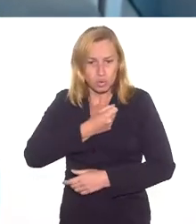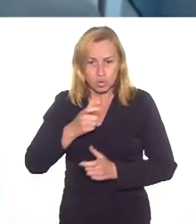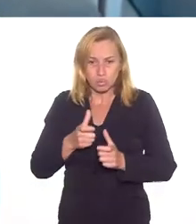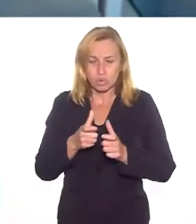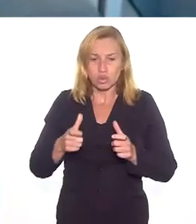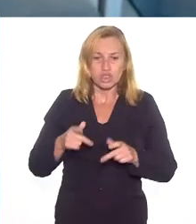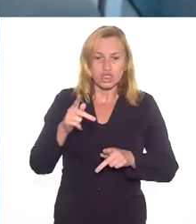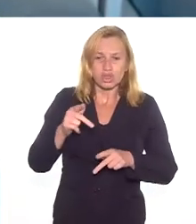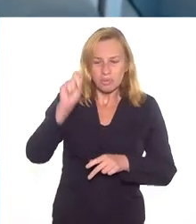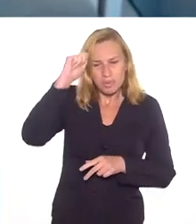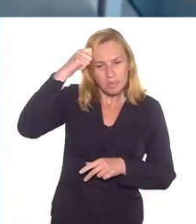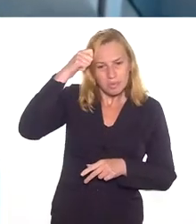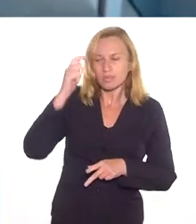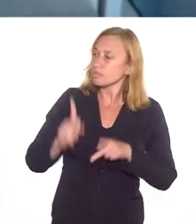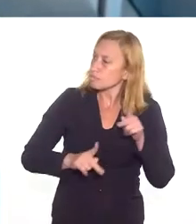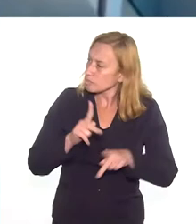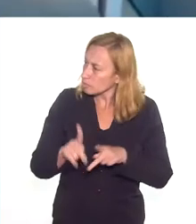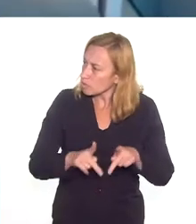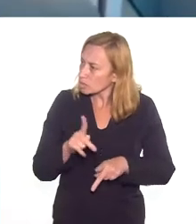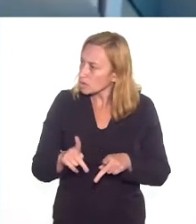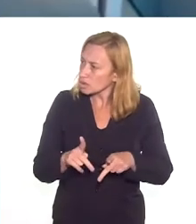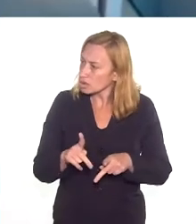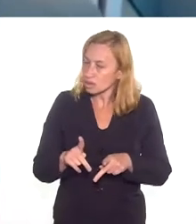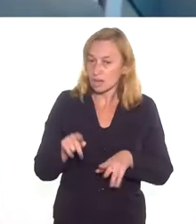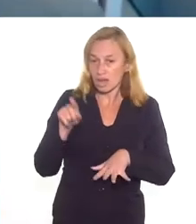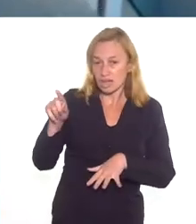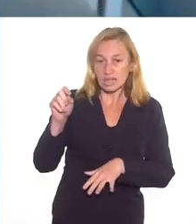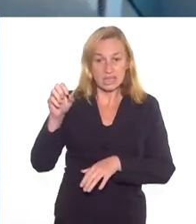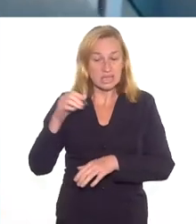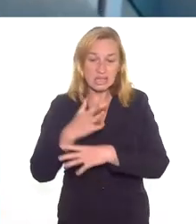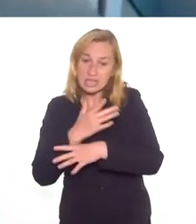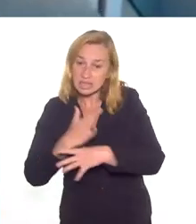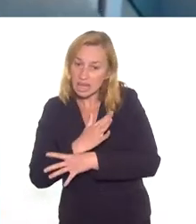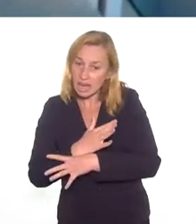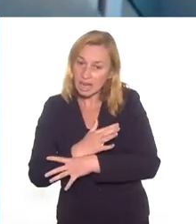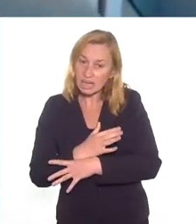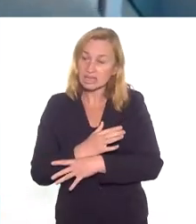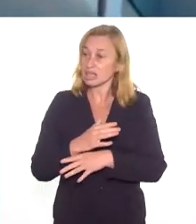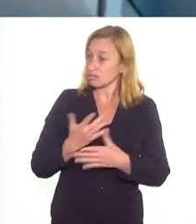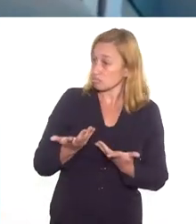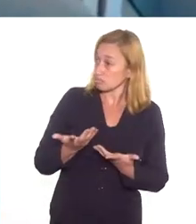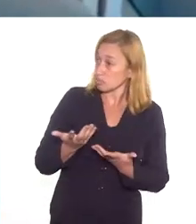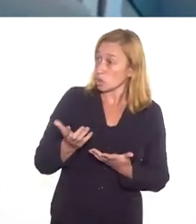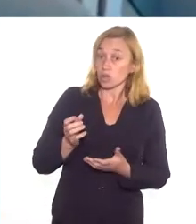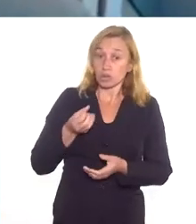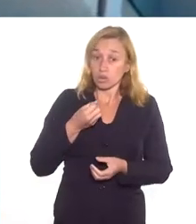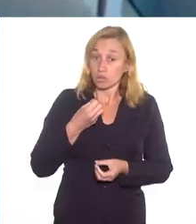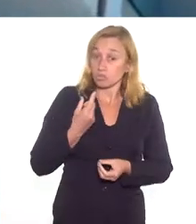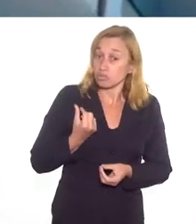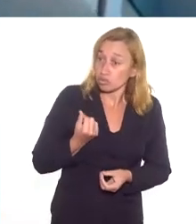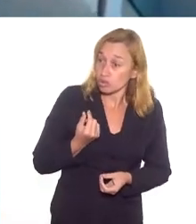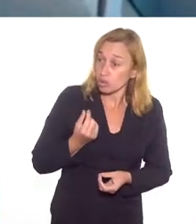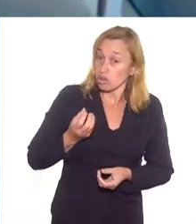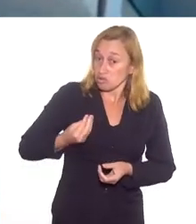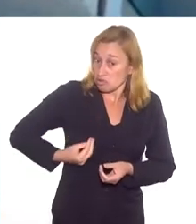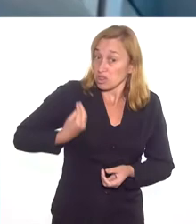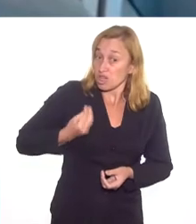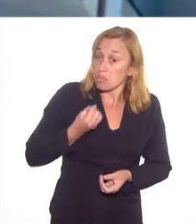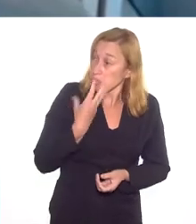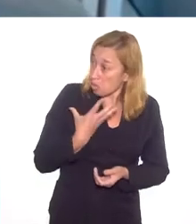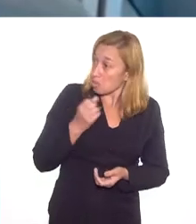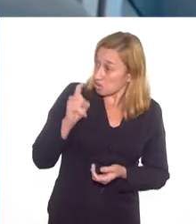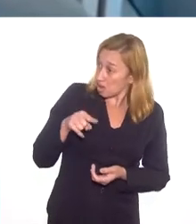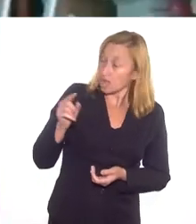o volume de negros presentes na cidade, né? E negros aparentemente em posição de classe média. Aquilo